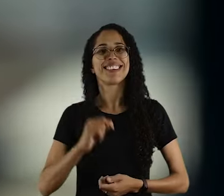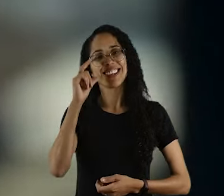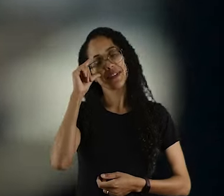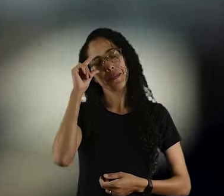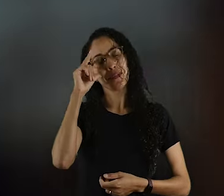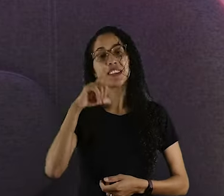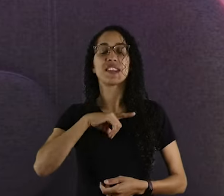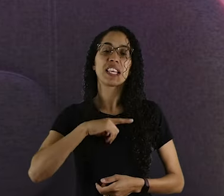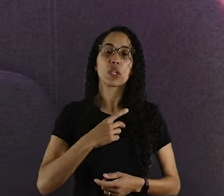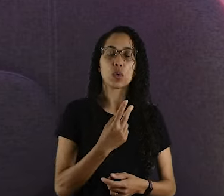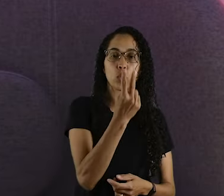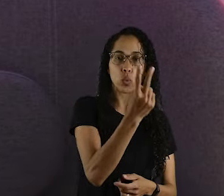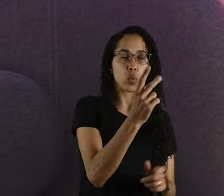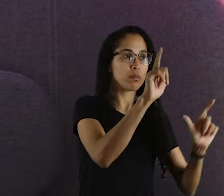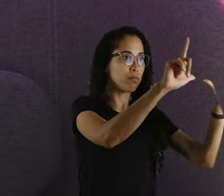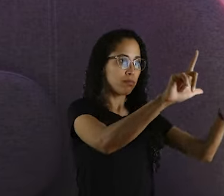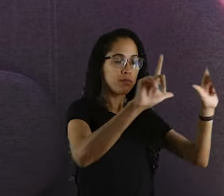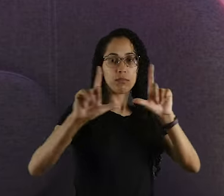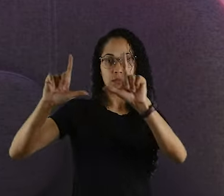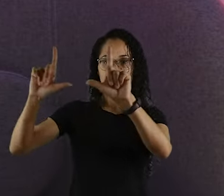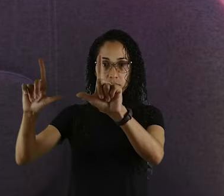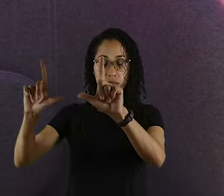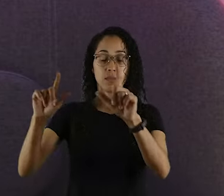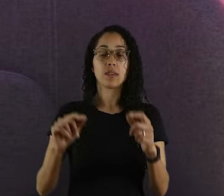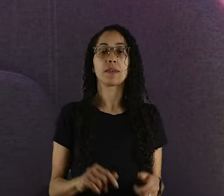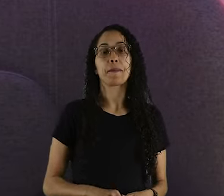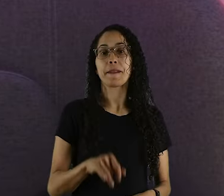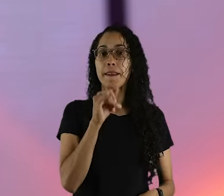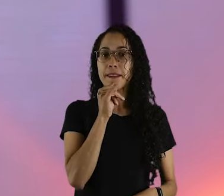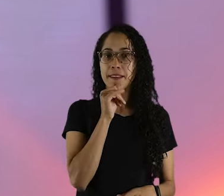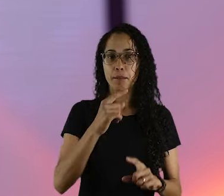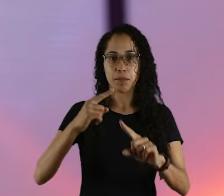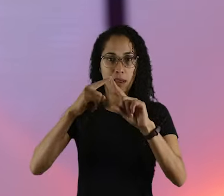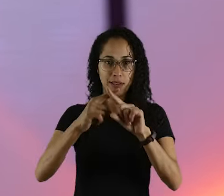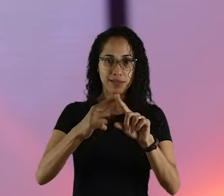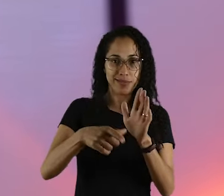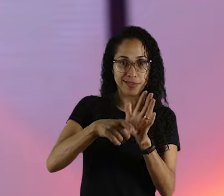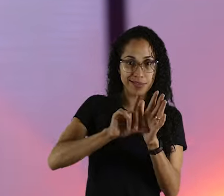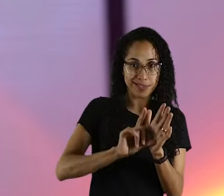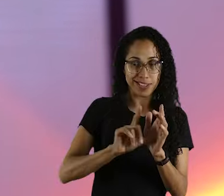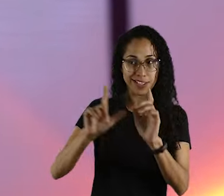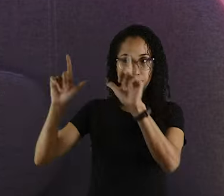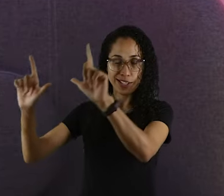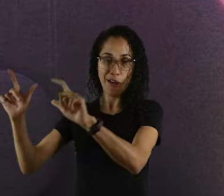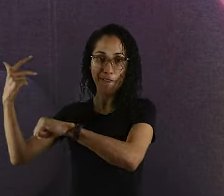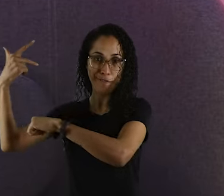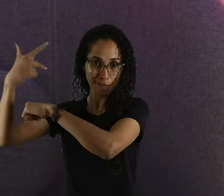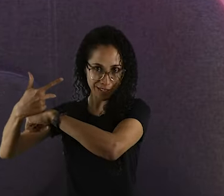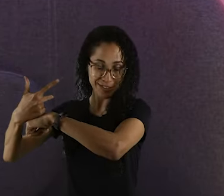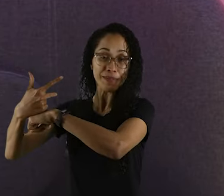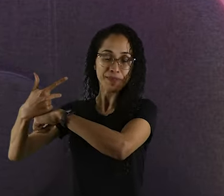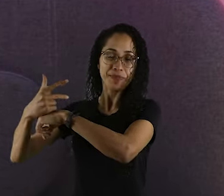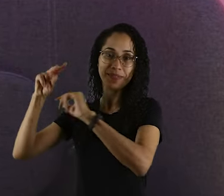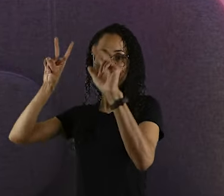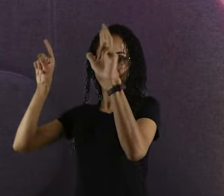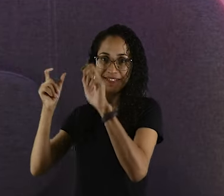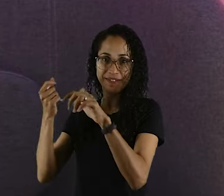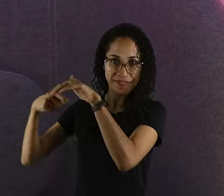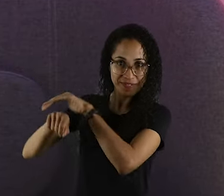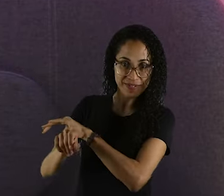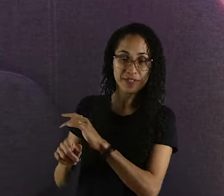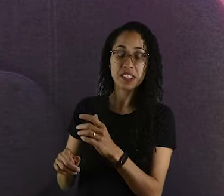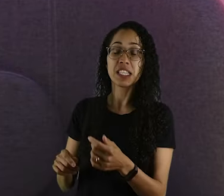Tinha dois monitores e basicamente toda vez que, antes de começar uma partida, eu botava um vídeo no monitor do lado. Até que depois de uma